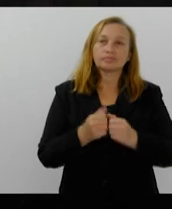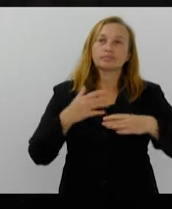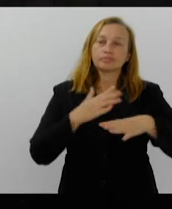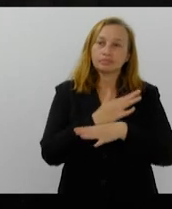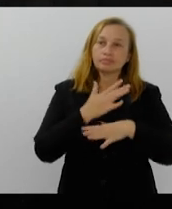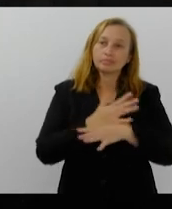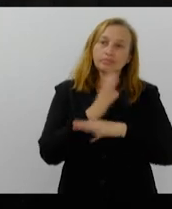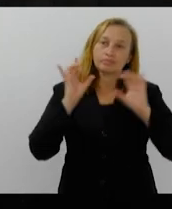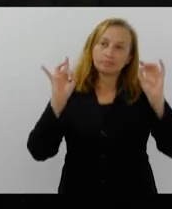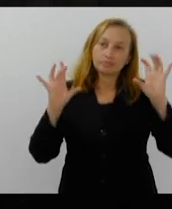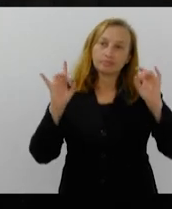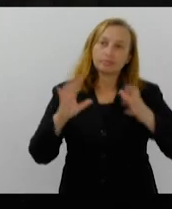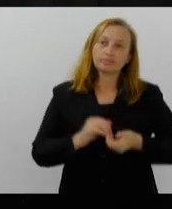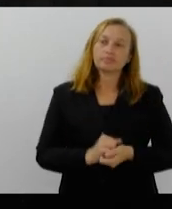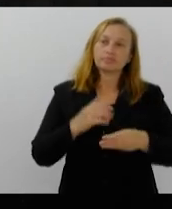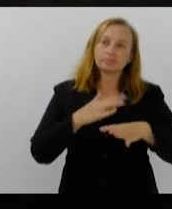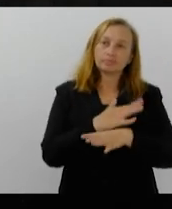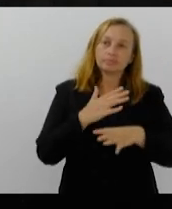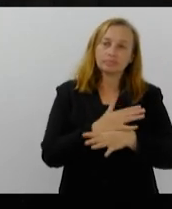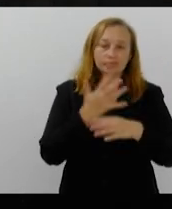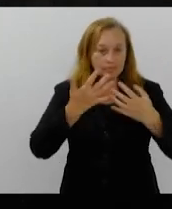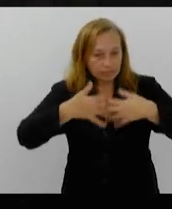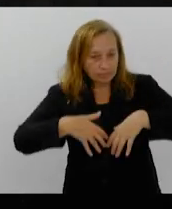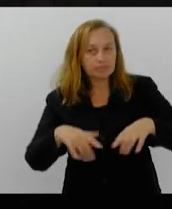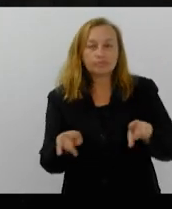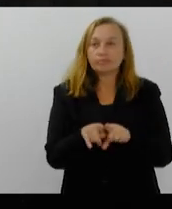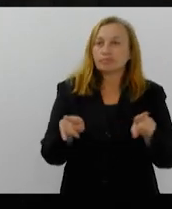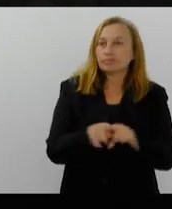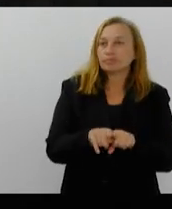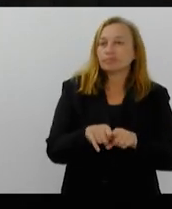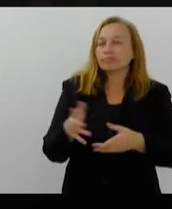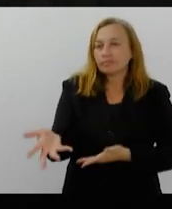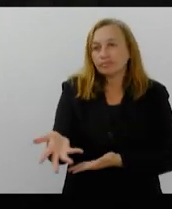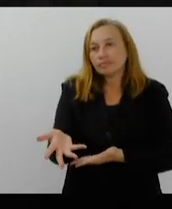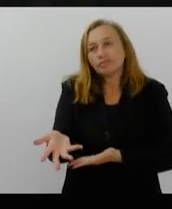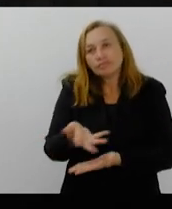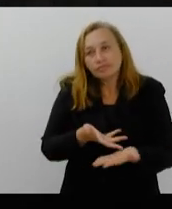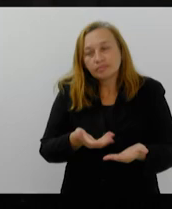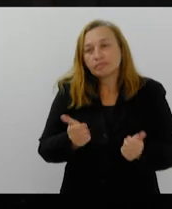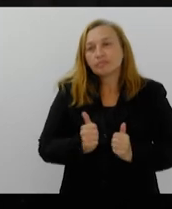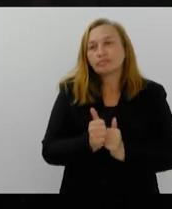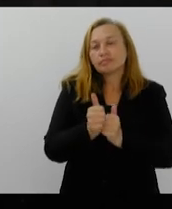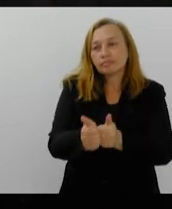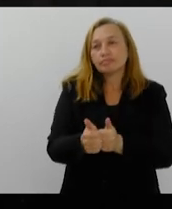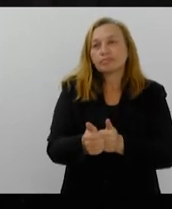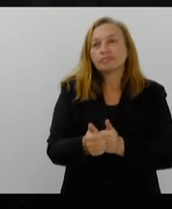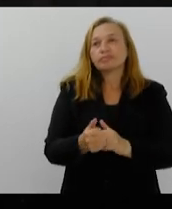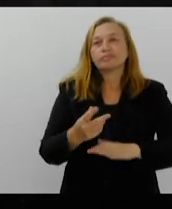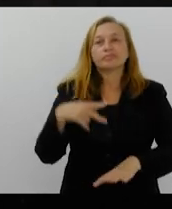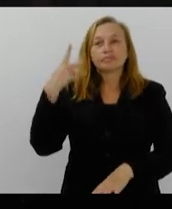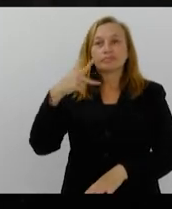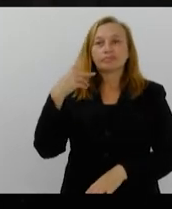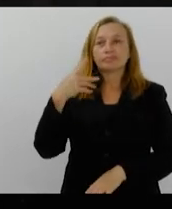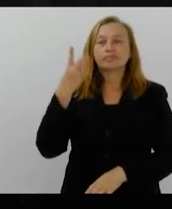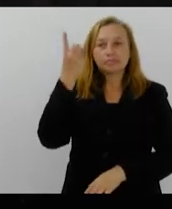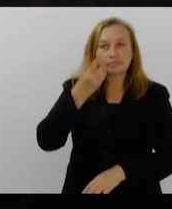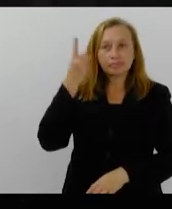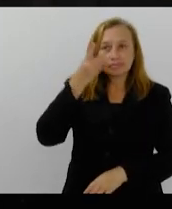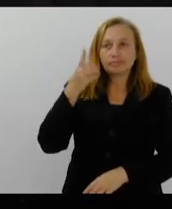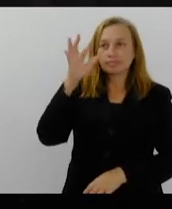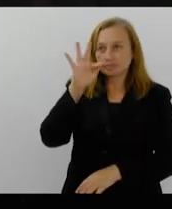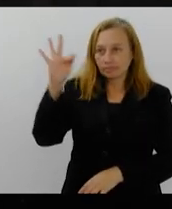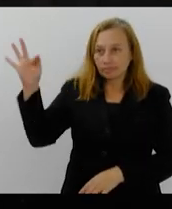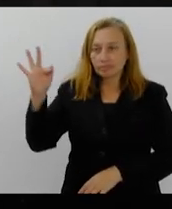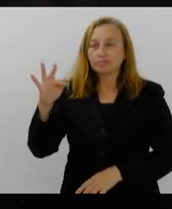em especial a cidade de Petrópolis. E também fazendo parcerias com os deputados e as deputadas federais, nossos companheiros e